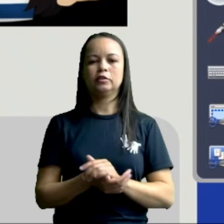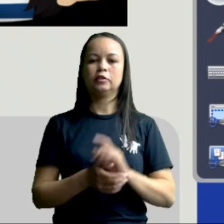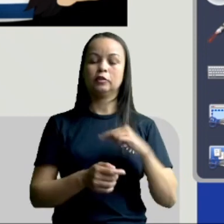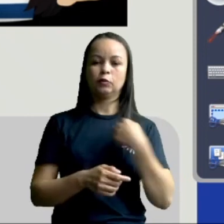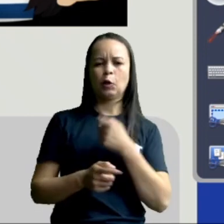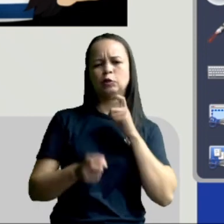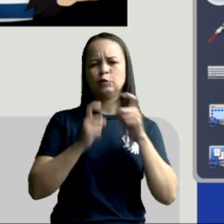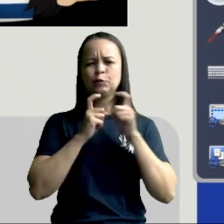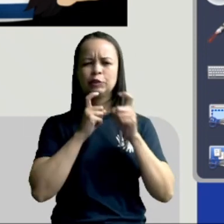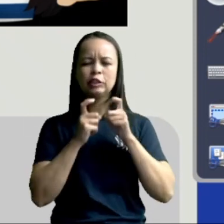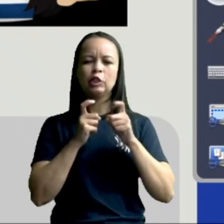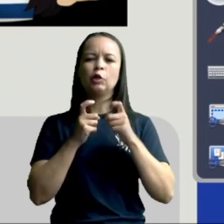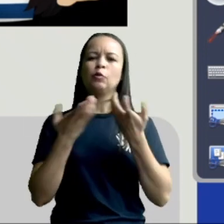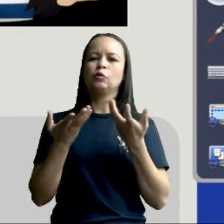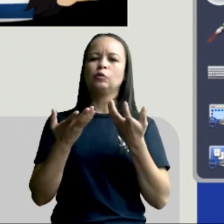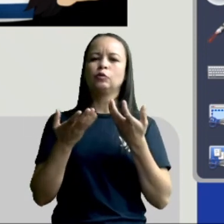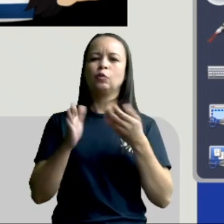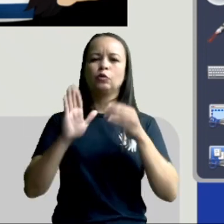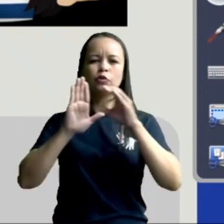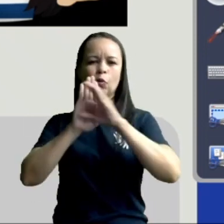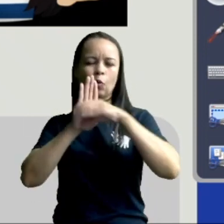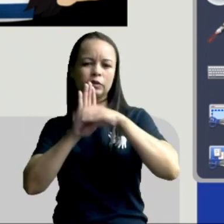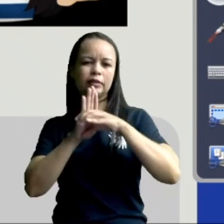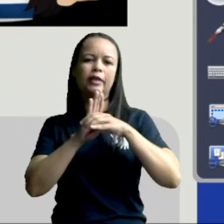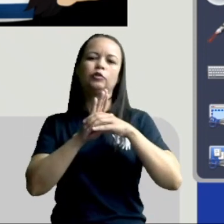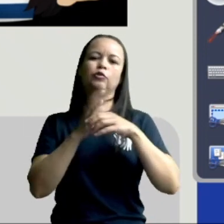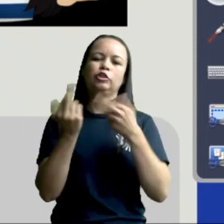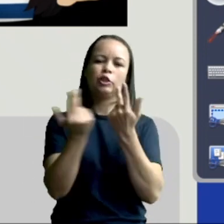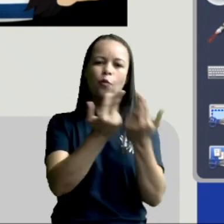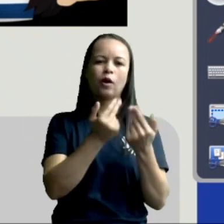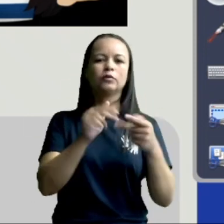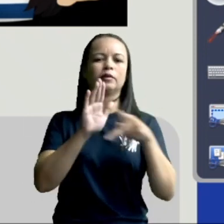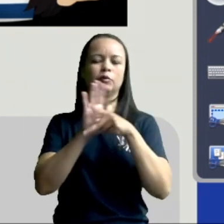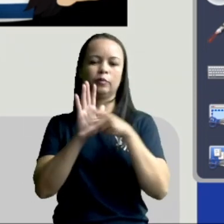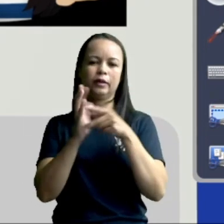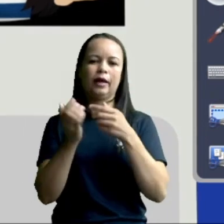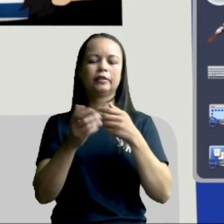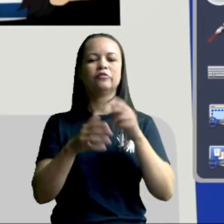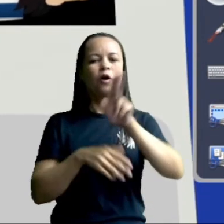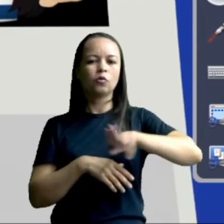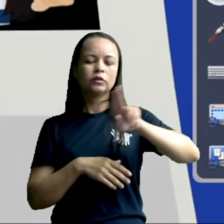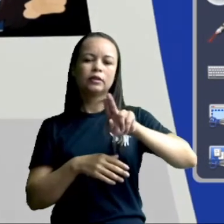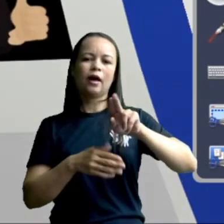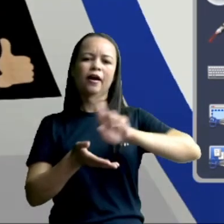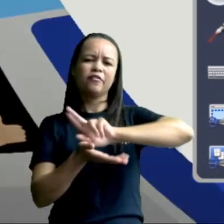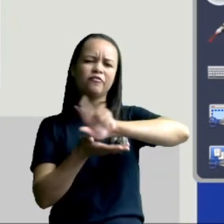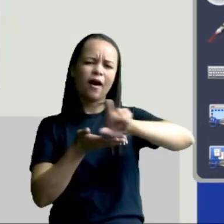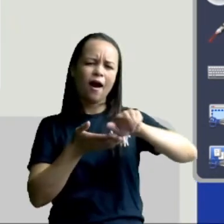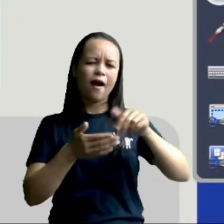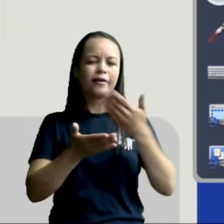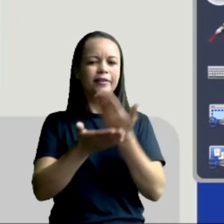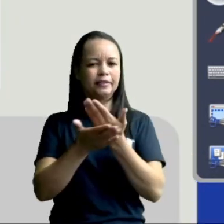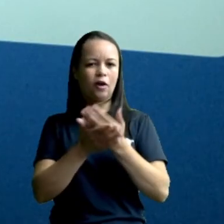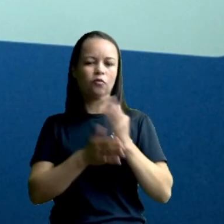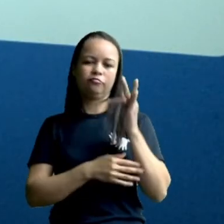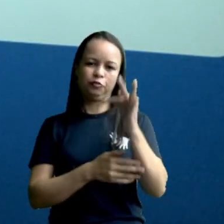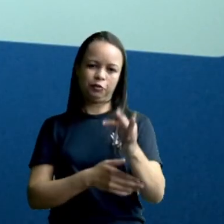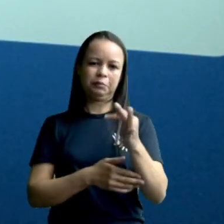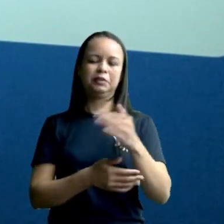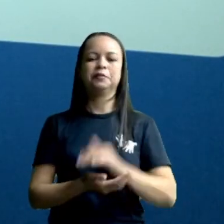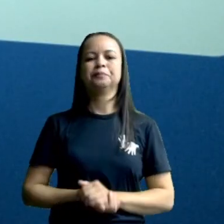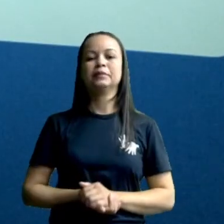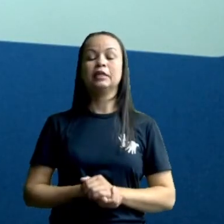discutiu os conceitos de igualdade e propriedades e a gente vai usar isso em muitas outras aulas futuramente, tá bom?